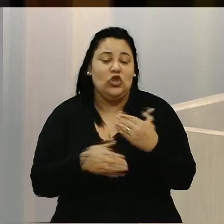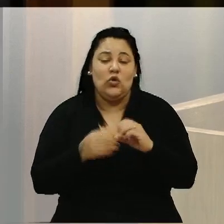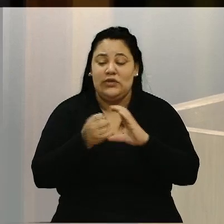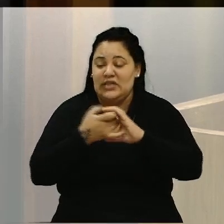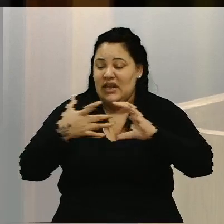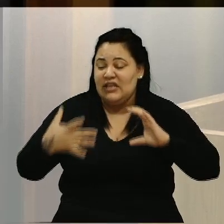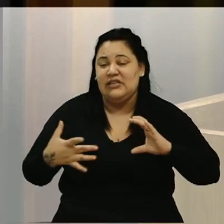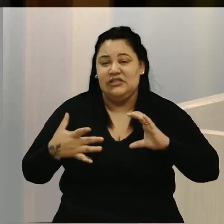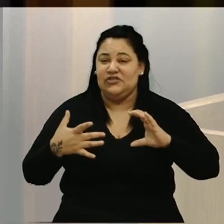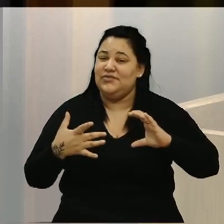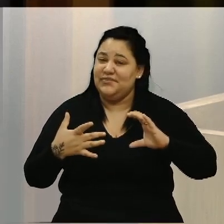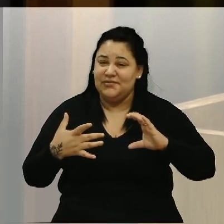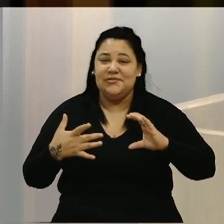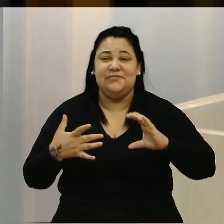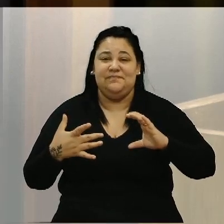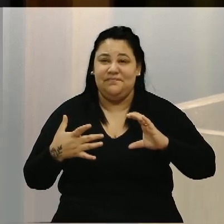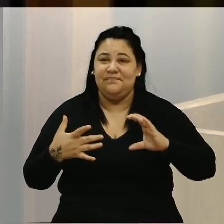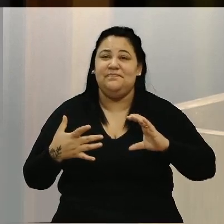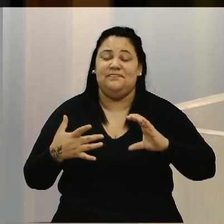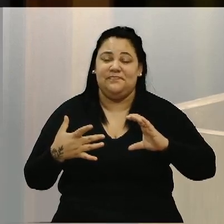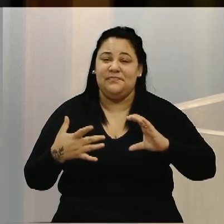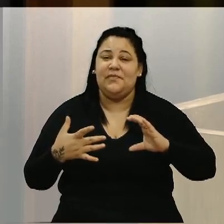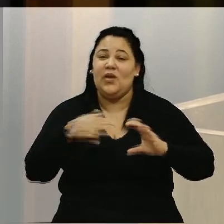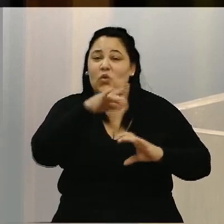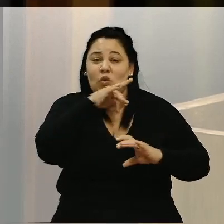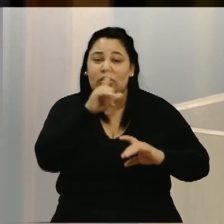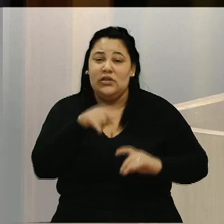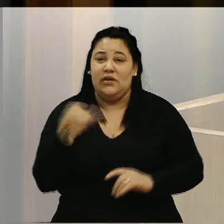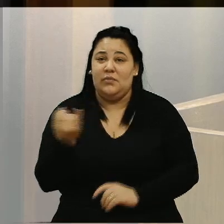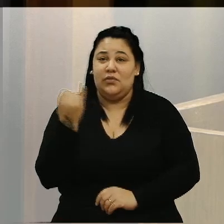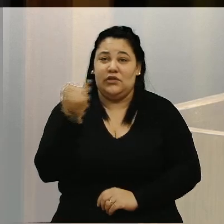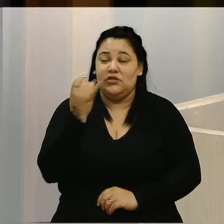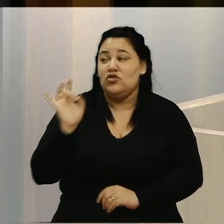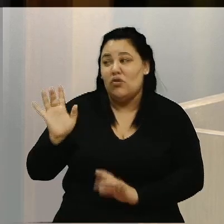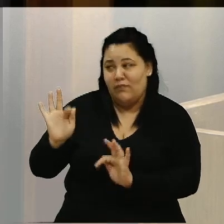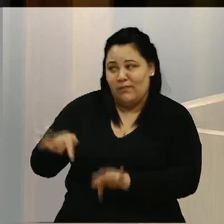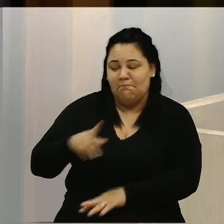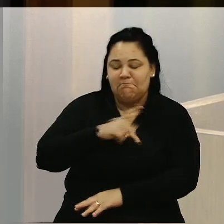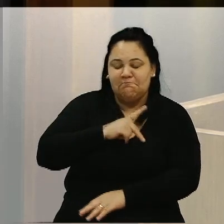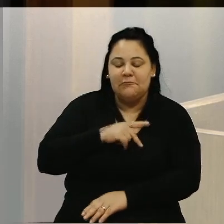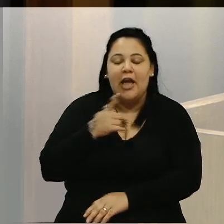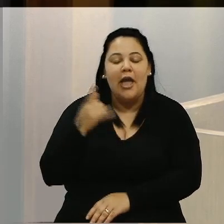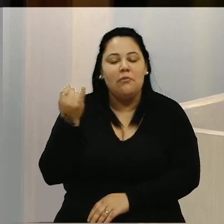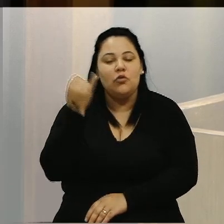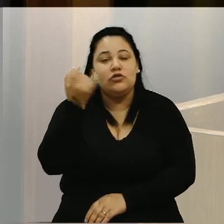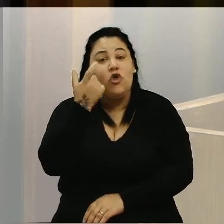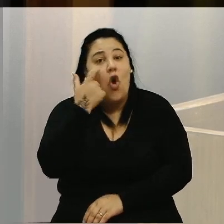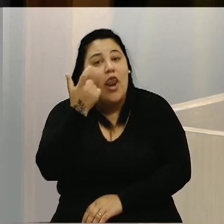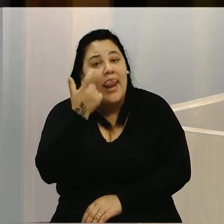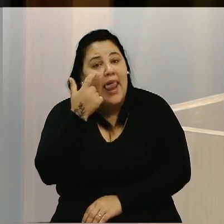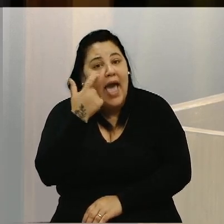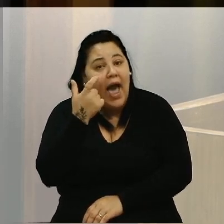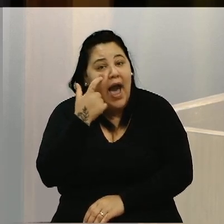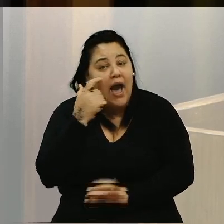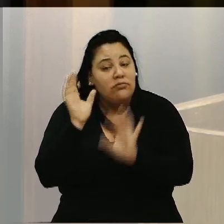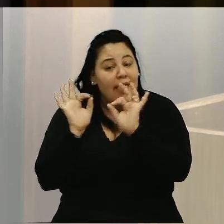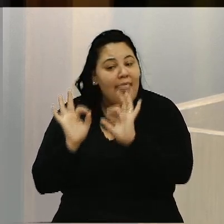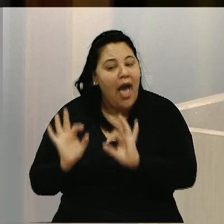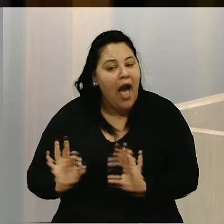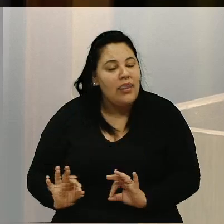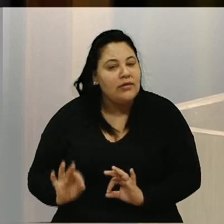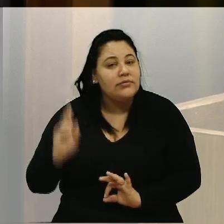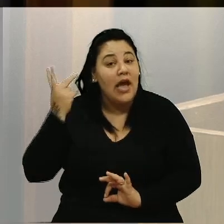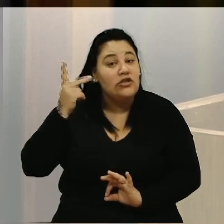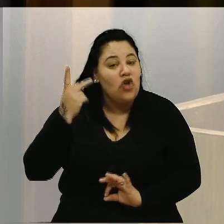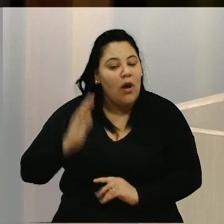estigmas. Então, é muito importante, só para finalizar, senhora presidente, que a gente olhe para a questão histórica da construção do nosso